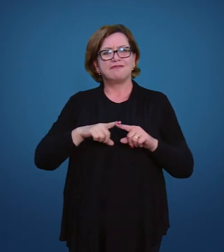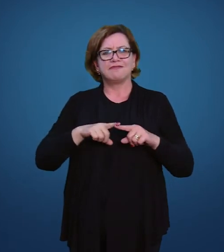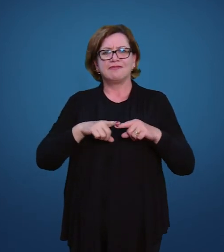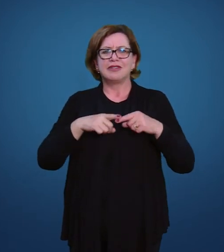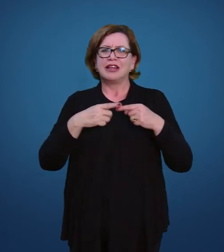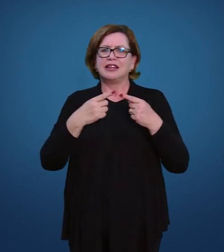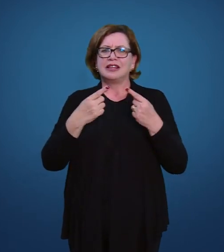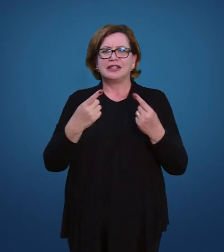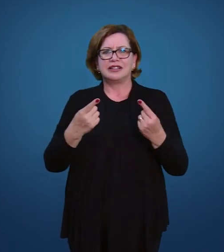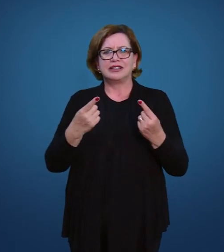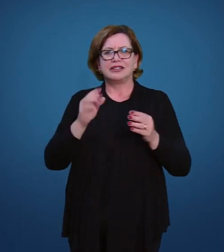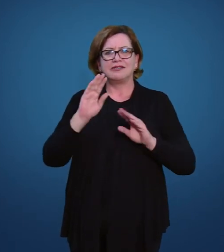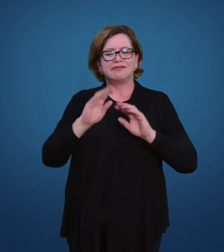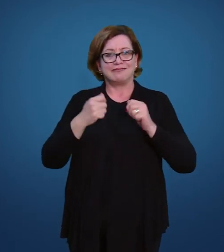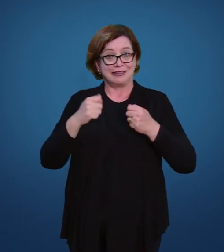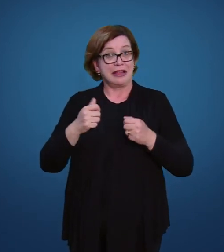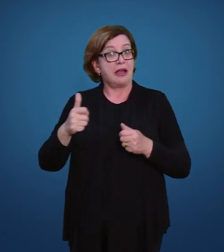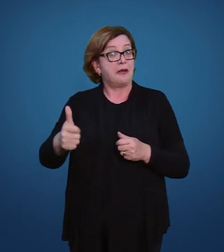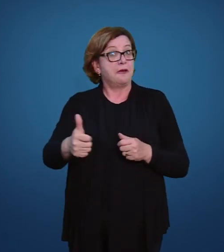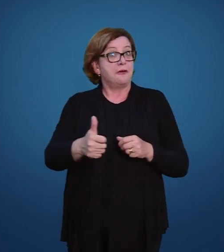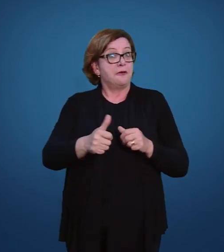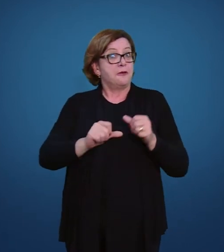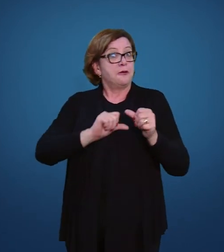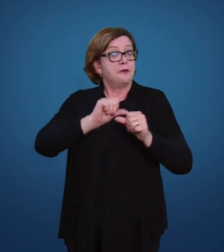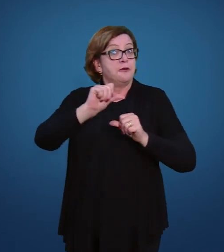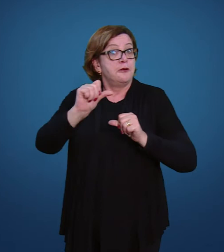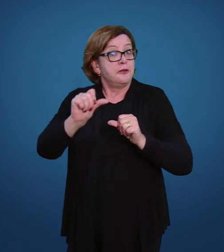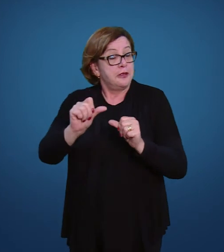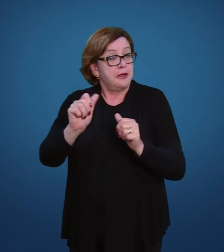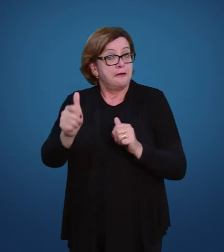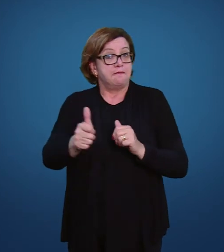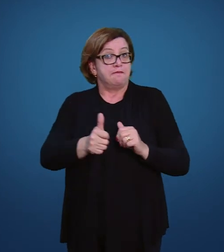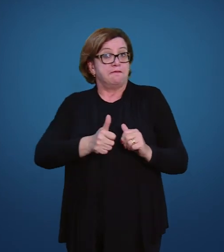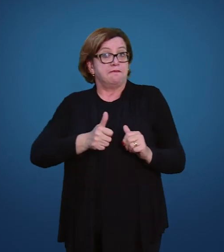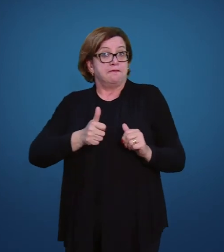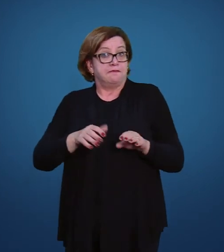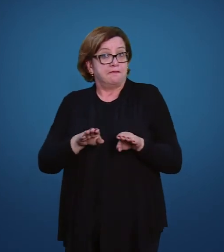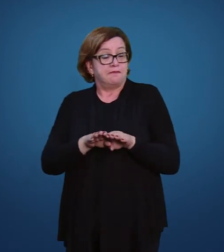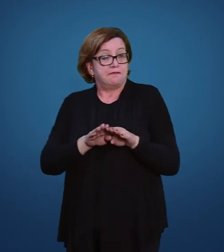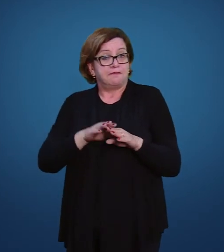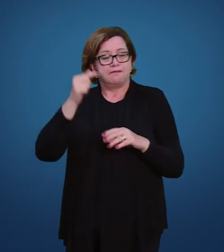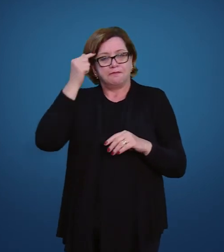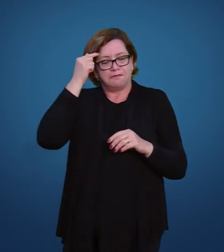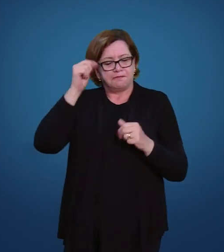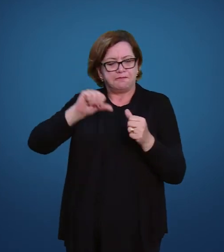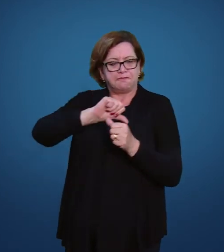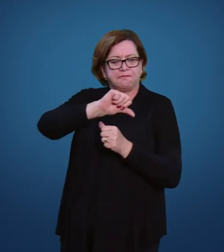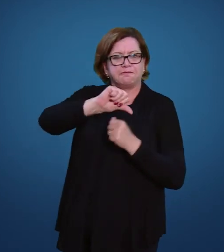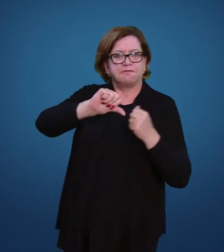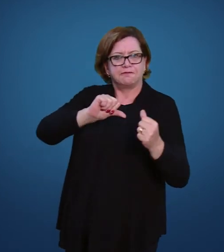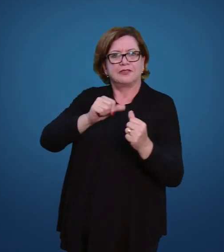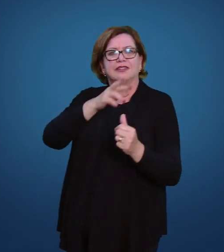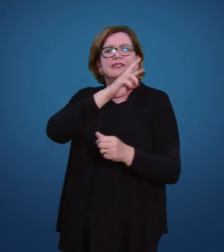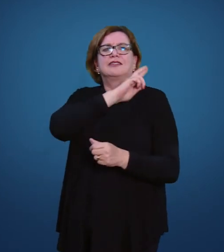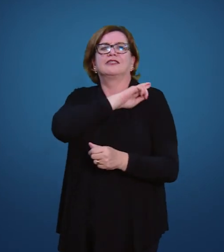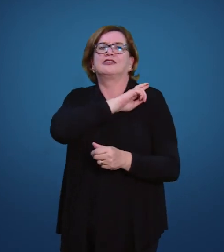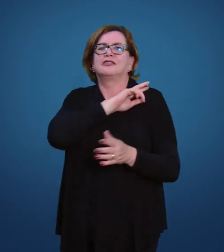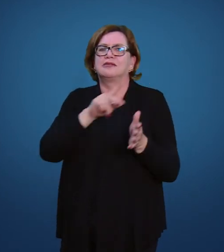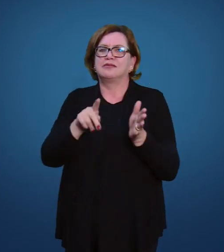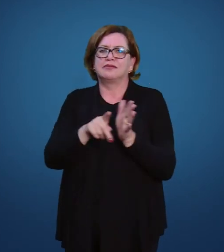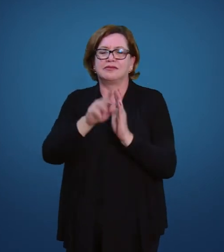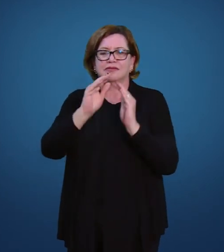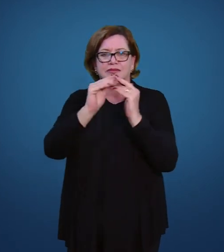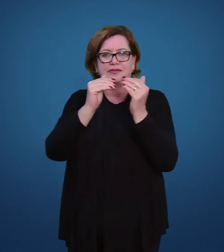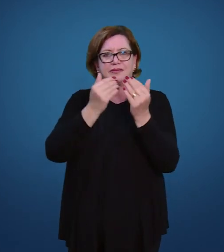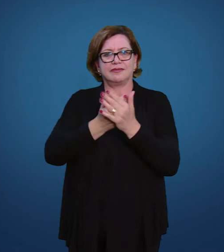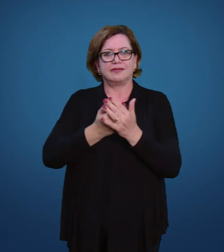Contudo, há que se melhorar muito, há que se crescer muito e há que se redimensionar a função da escola nesse